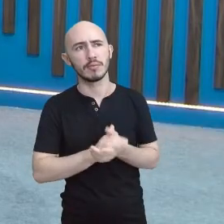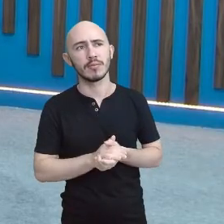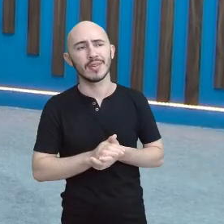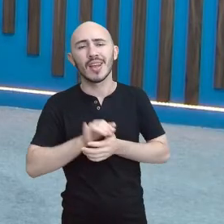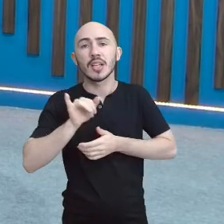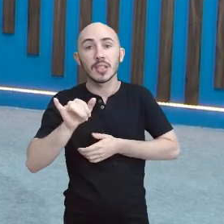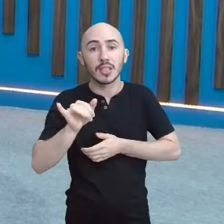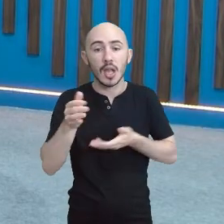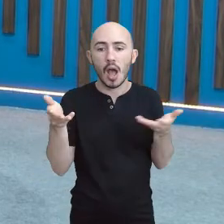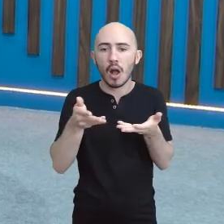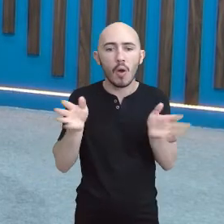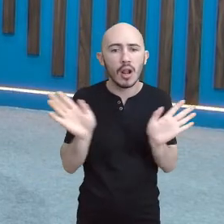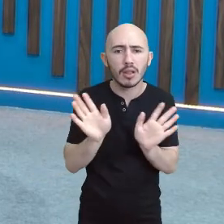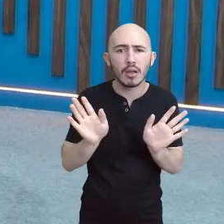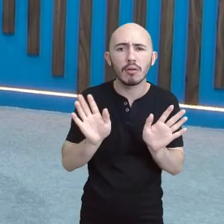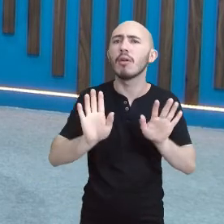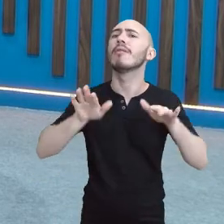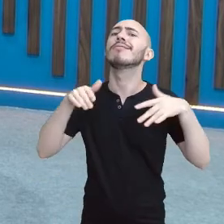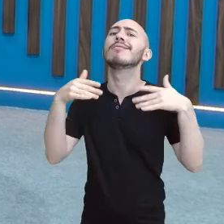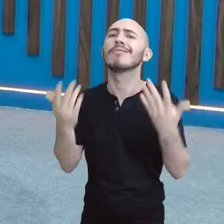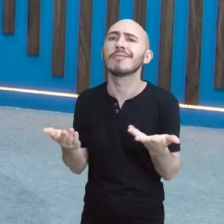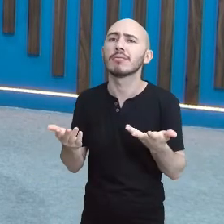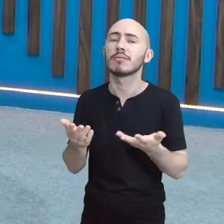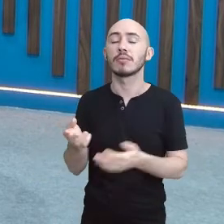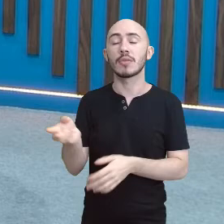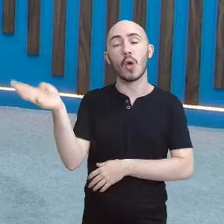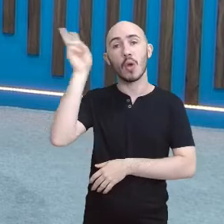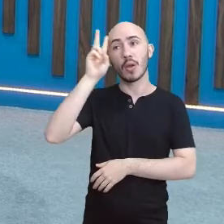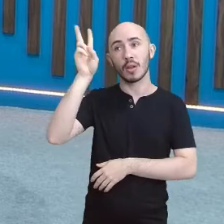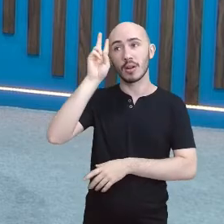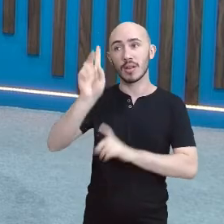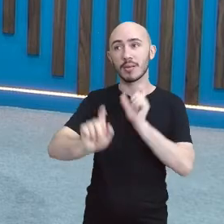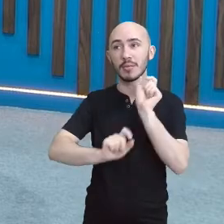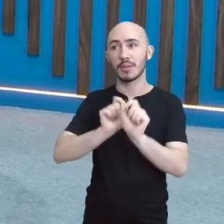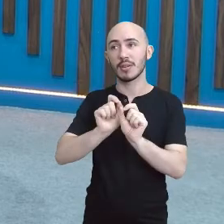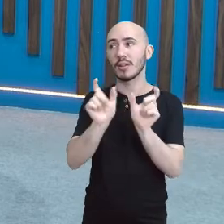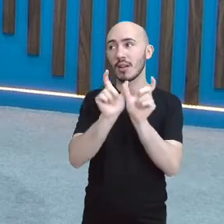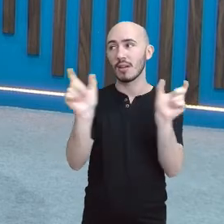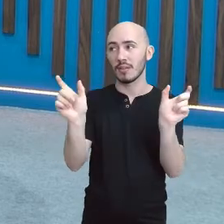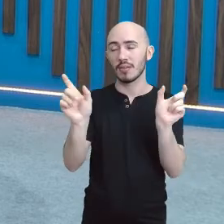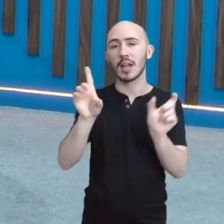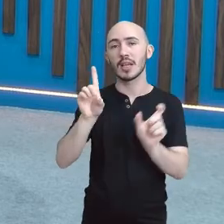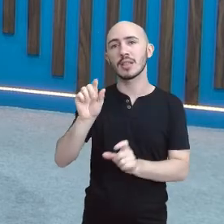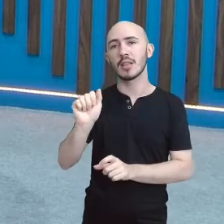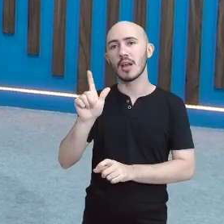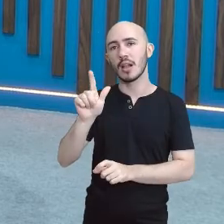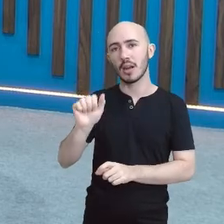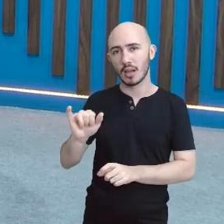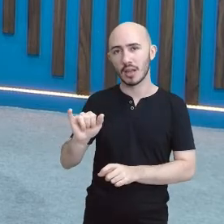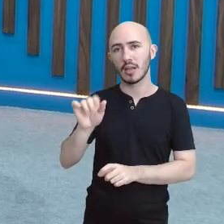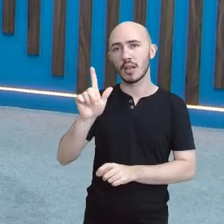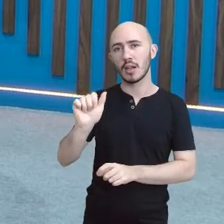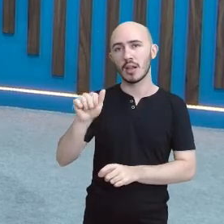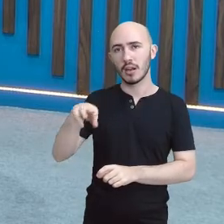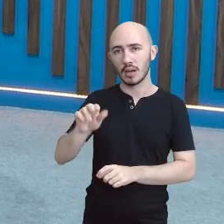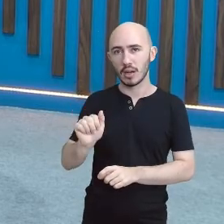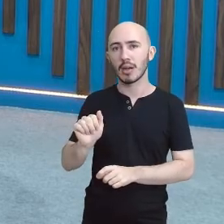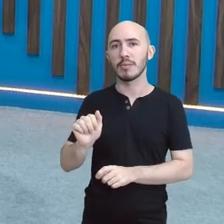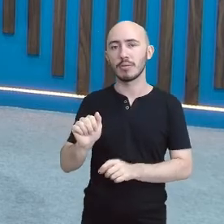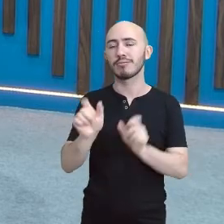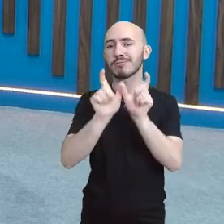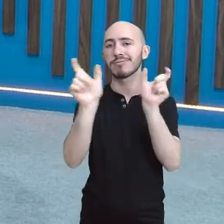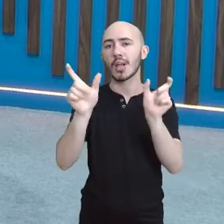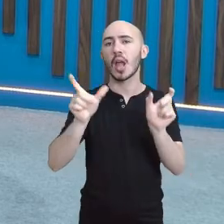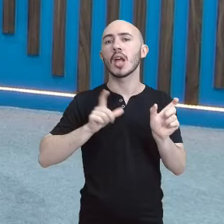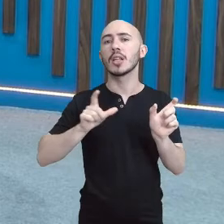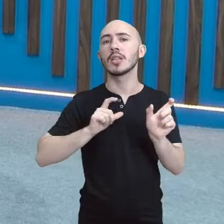quando? Eu me lembro de uma frase de Dalai Lama, né? Temos um minuto. Um minuto. Uma frase de Dalai Lama que ele disse assim: existem 2 dias